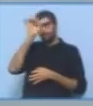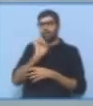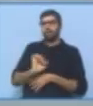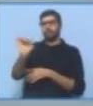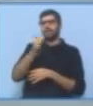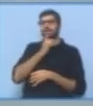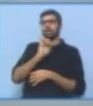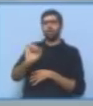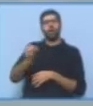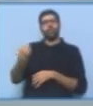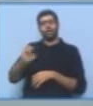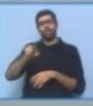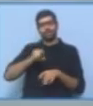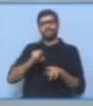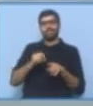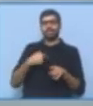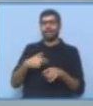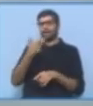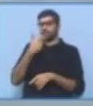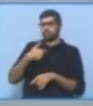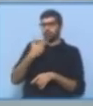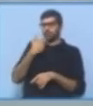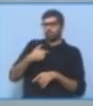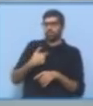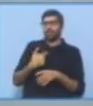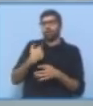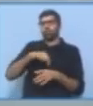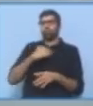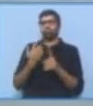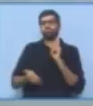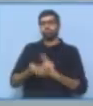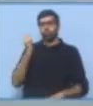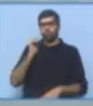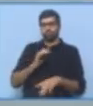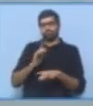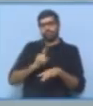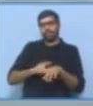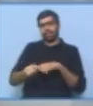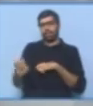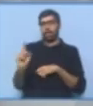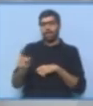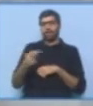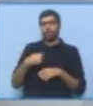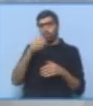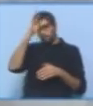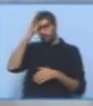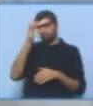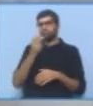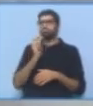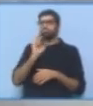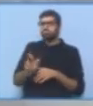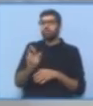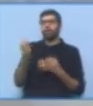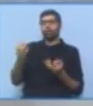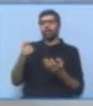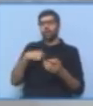Francisco. Isto, ao fim e ao cabo, são realmente as respostas que obtemos passado um tempo. Ele respondeu e convidou-a a fazer esta preparação para o batismo.